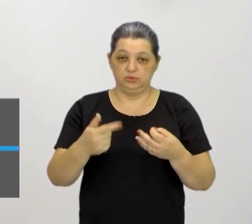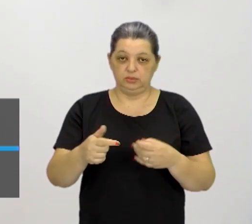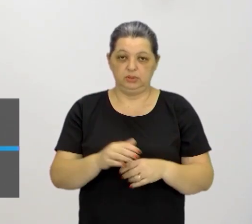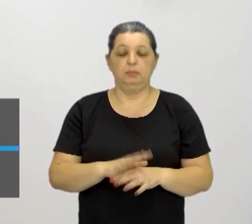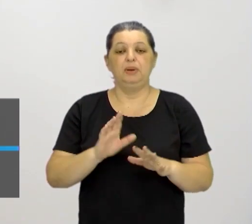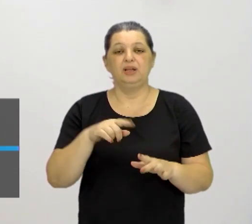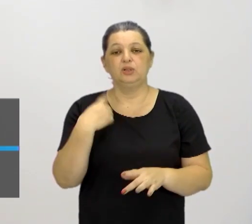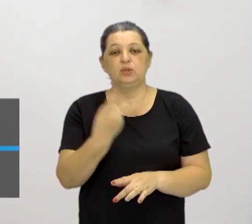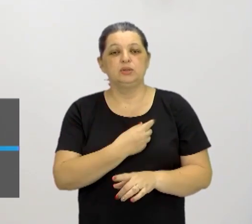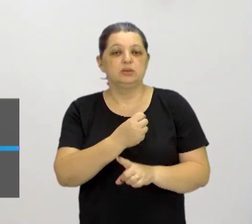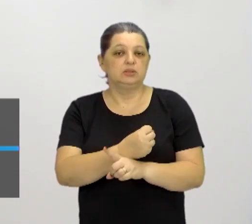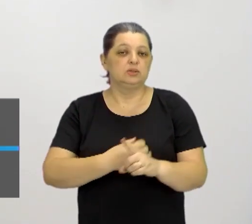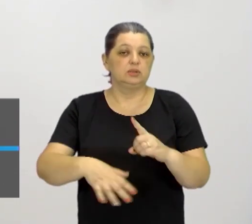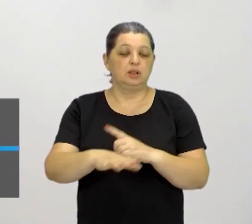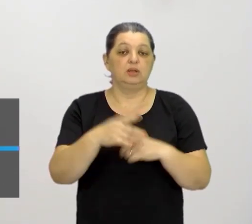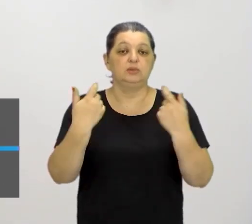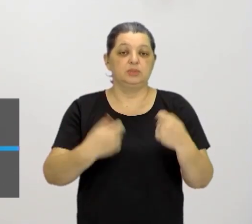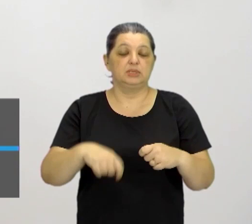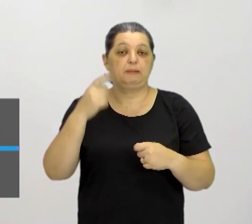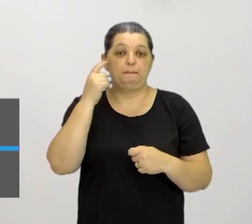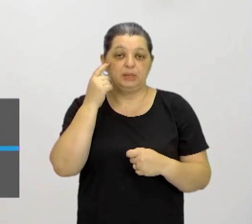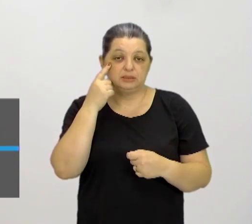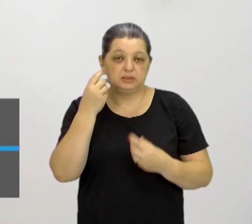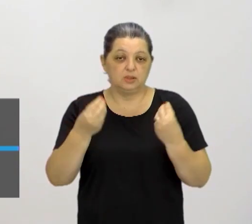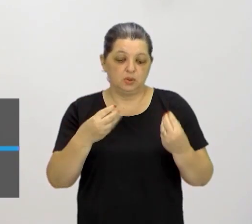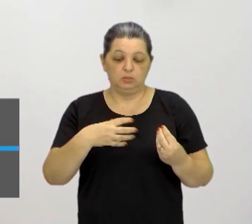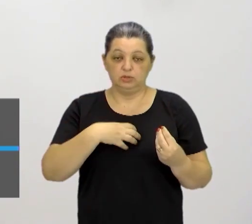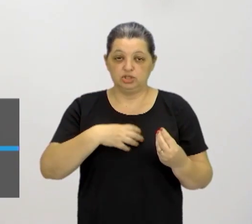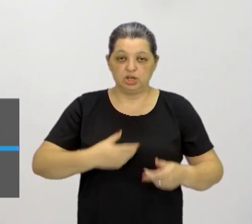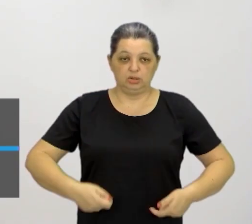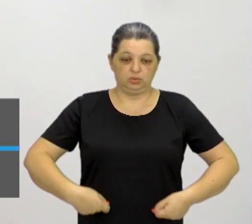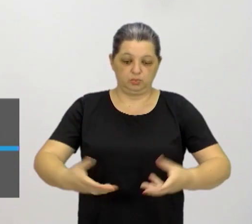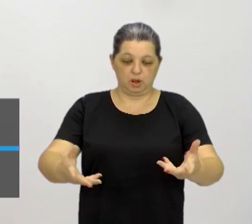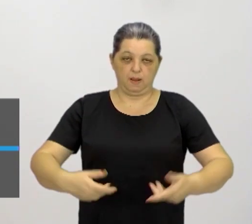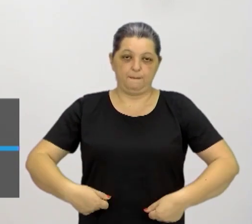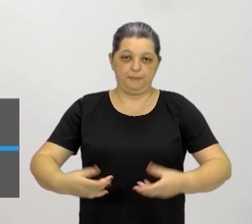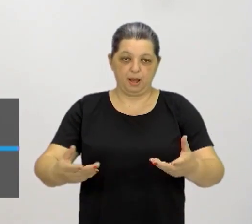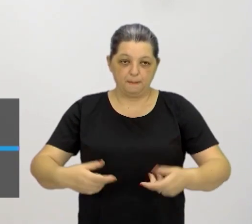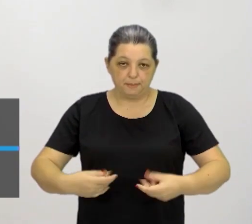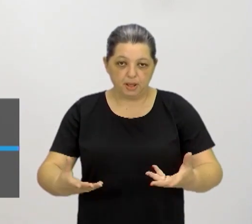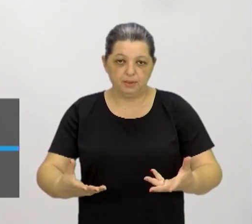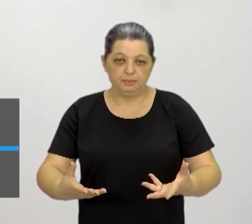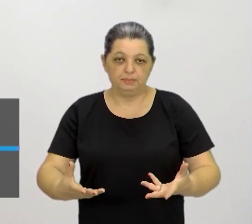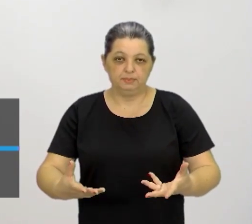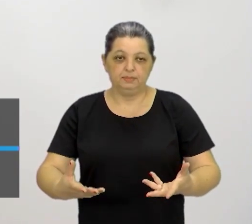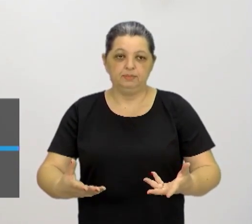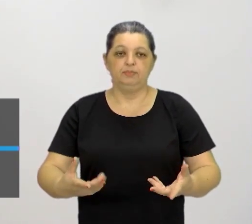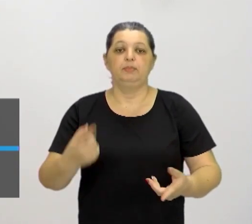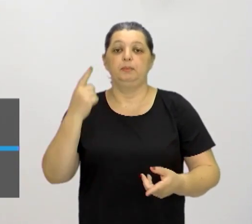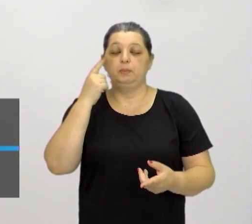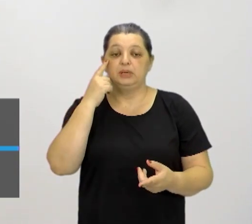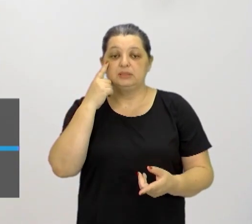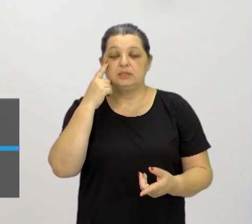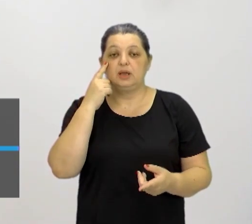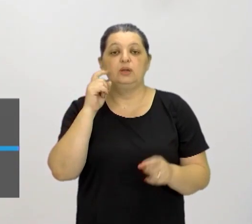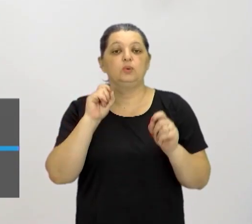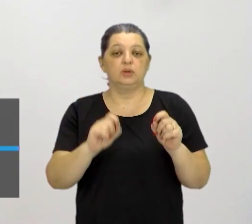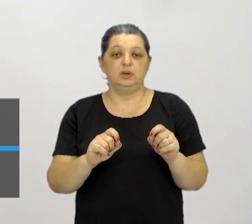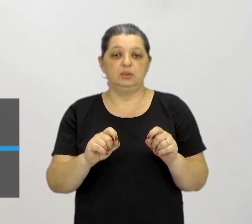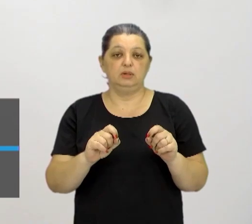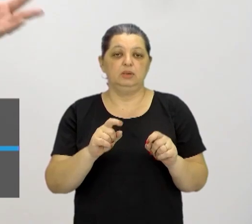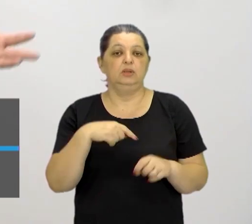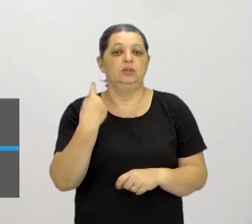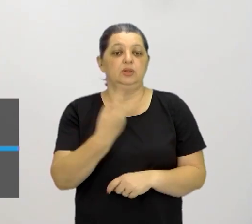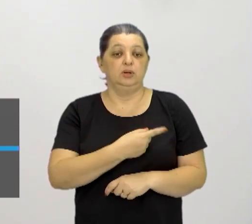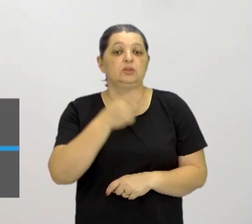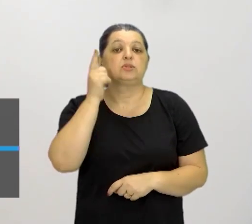a nossa sociedade ela precisa repensar a sua forma de consumo. Nós precisamos repensar isso tudo para que a gente